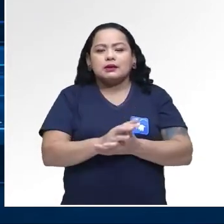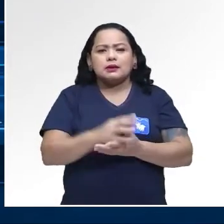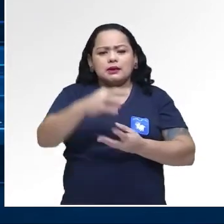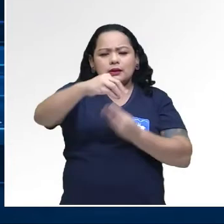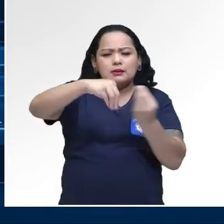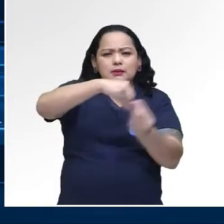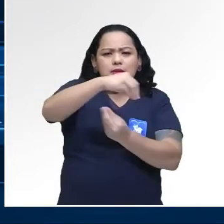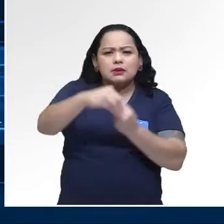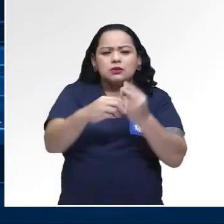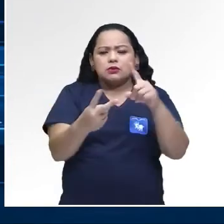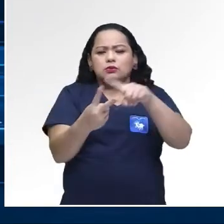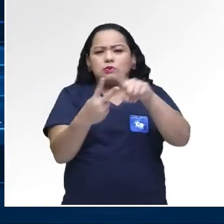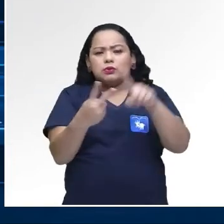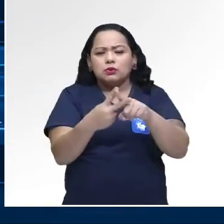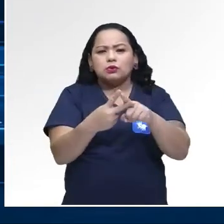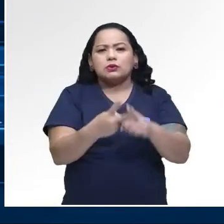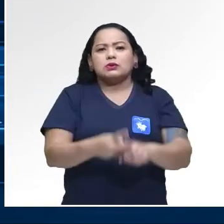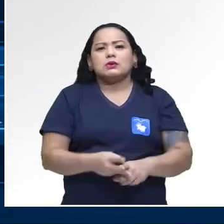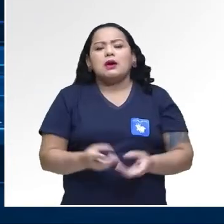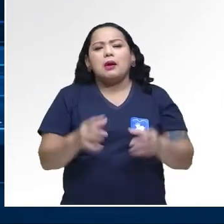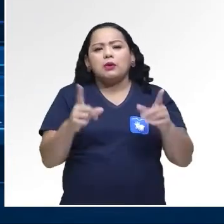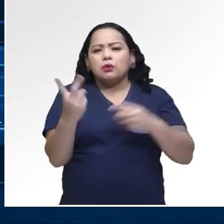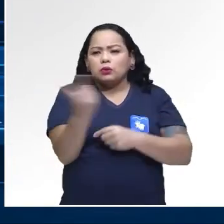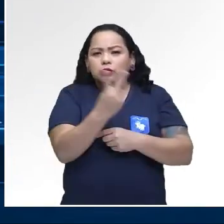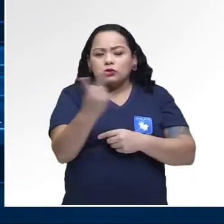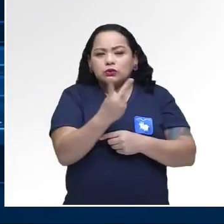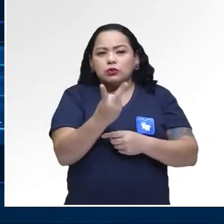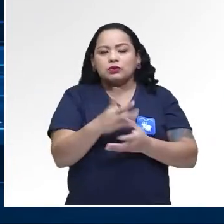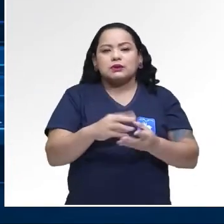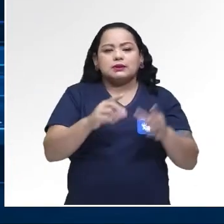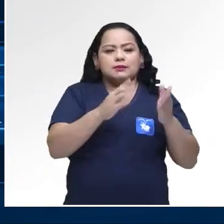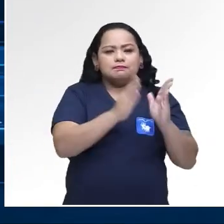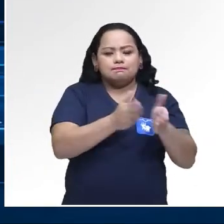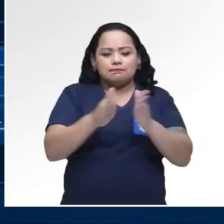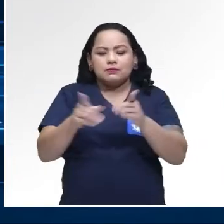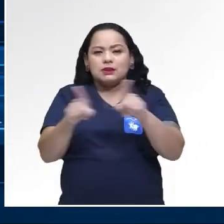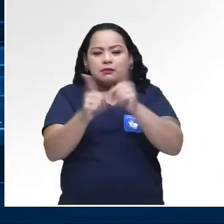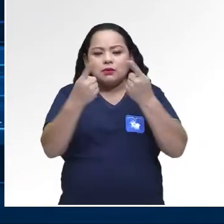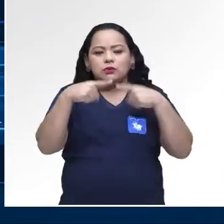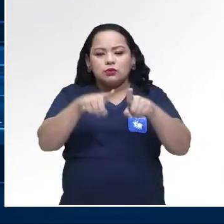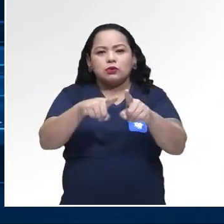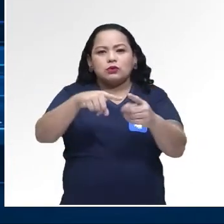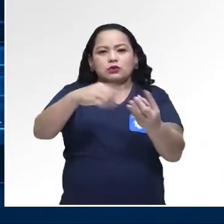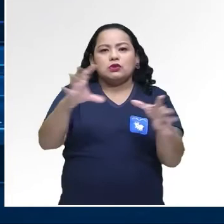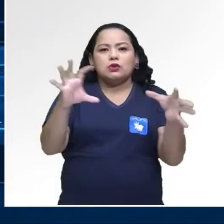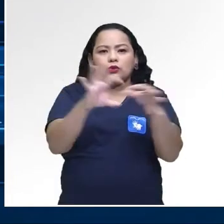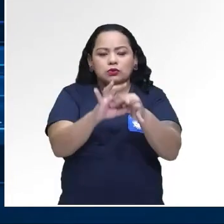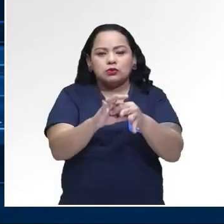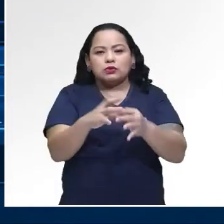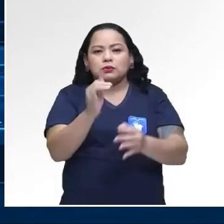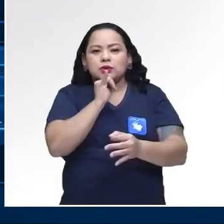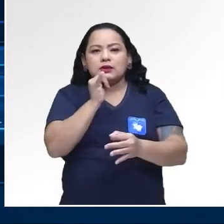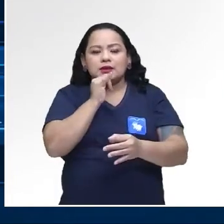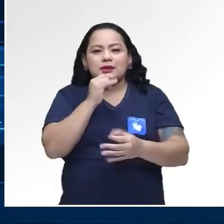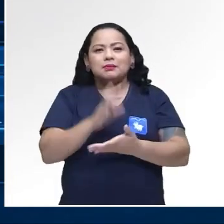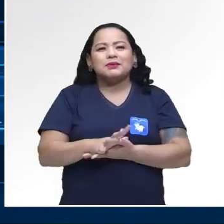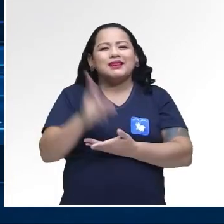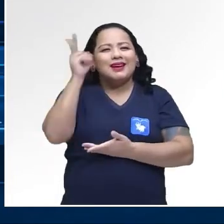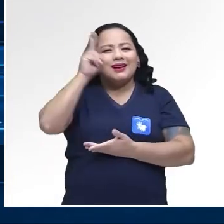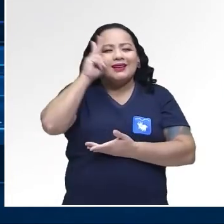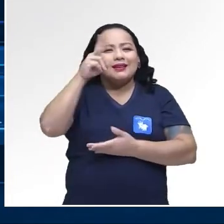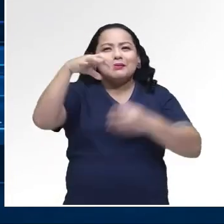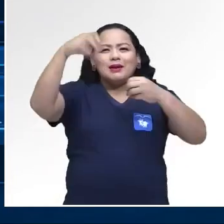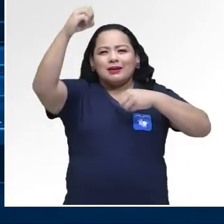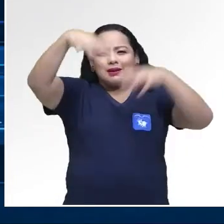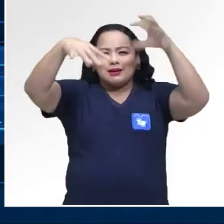que pode ter tanto o circuito elétrico em série quanto em paralelo. Como, por exemplo, o caso dos pisca-piscas, né, que é